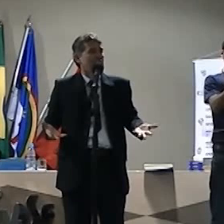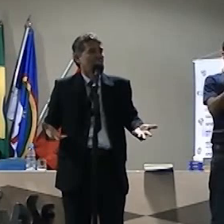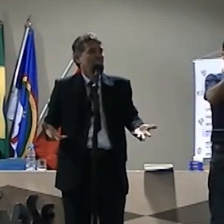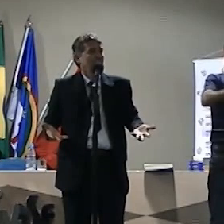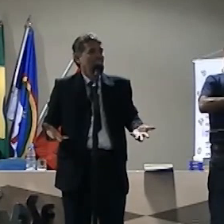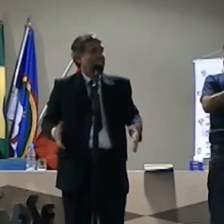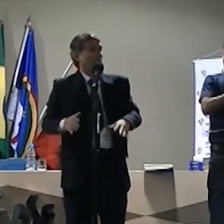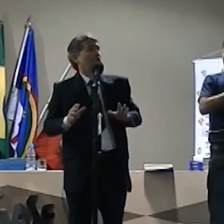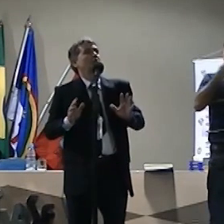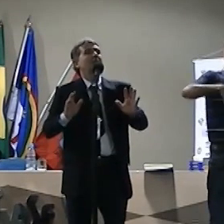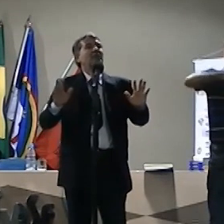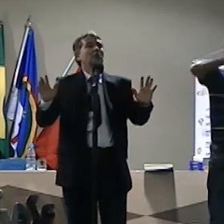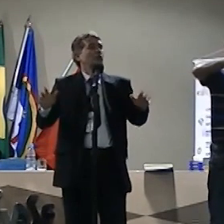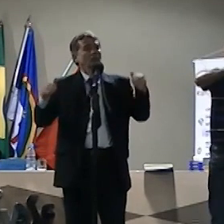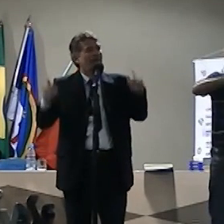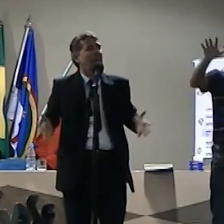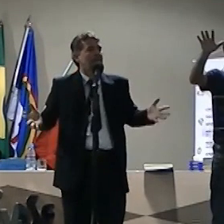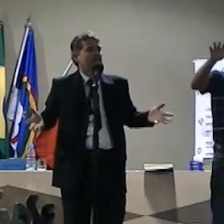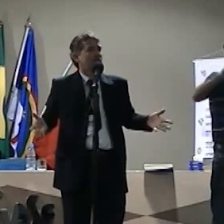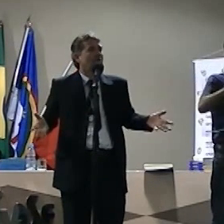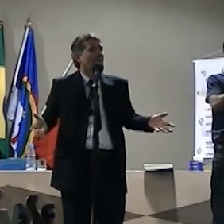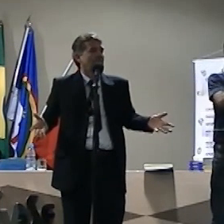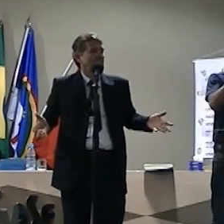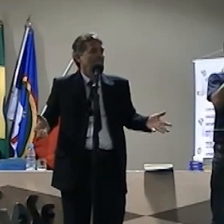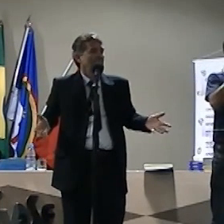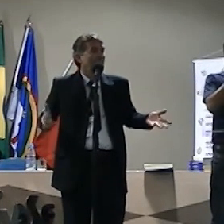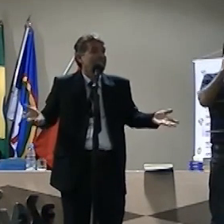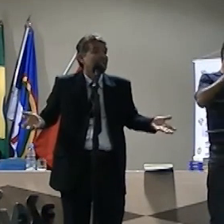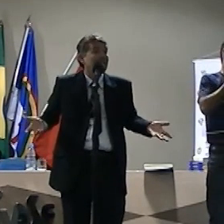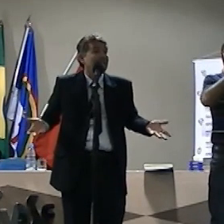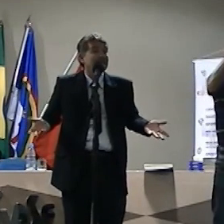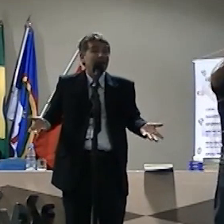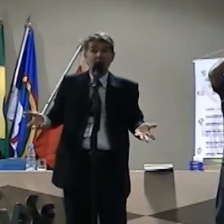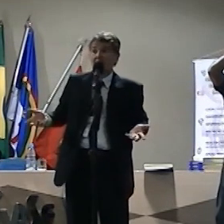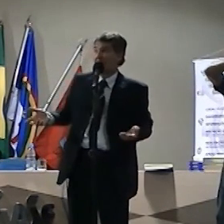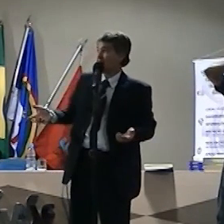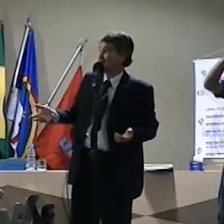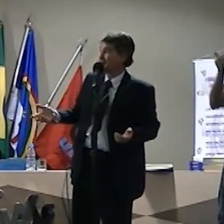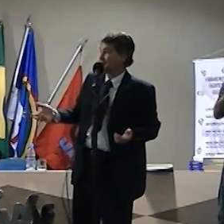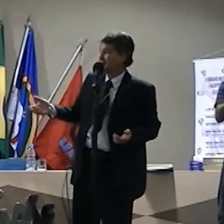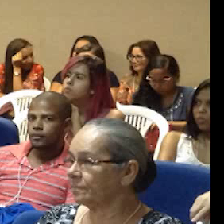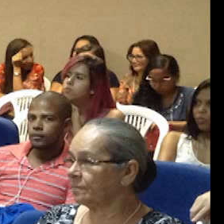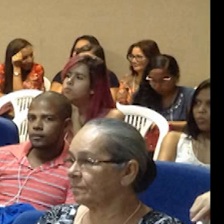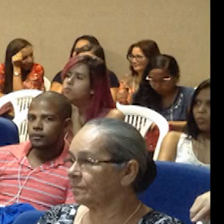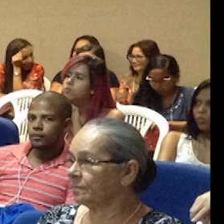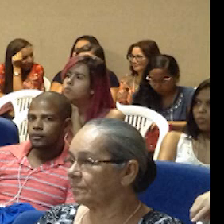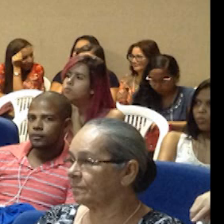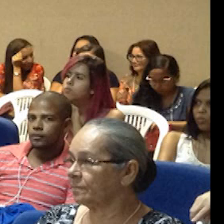mudar isso. Aí não, surdo aprende tudo. Não aprende desse jeito, não. Porque não está sendo apresentado para ele.